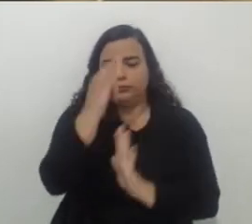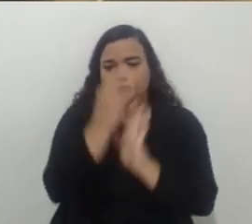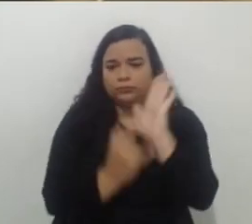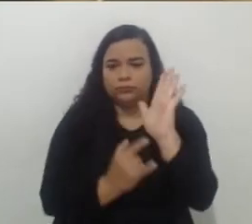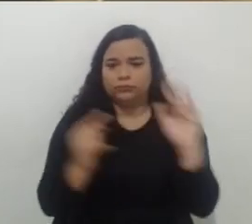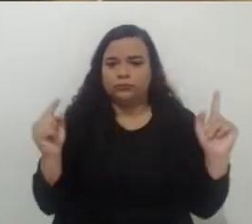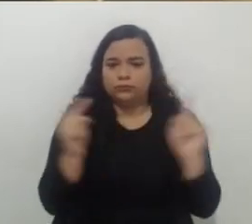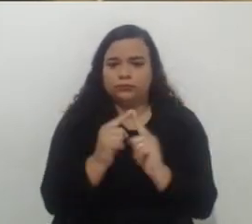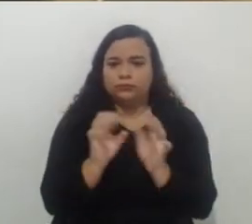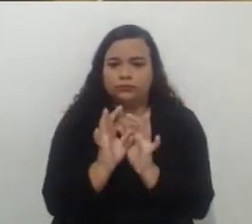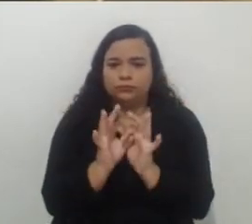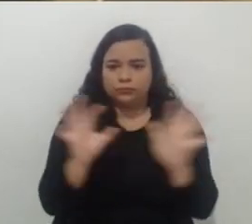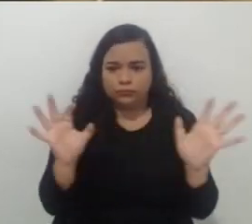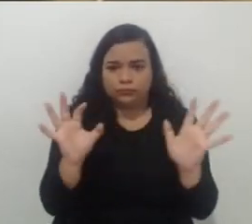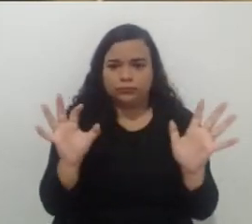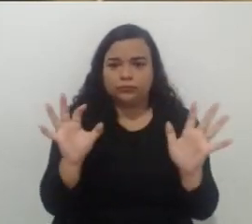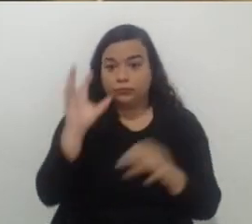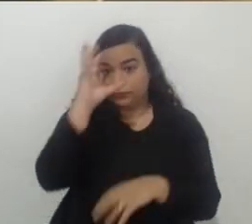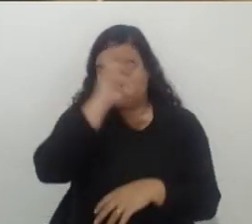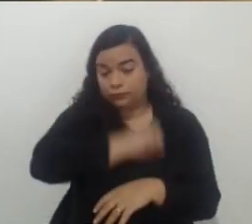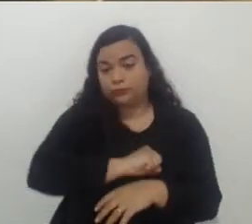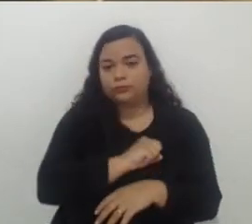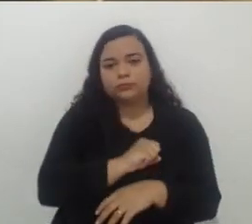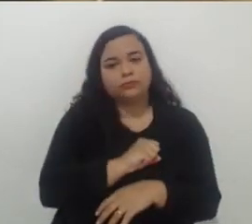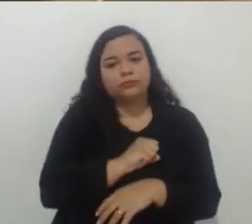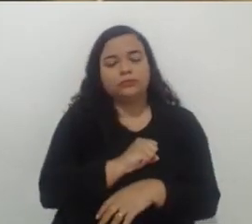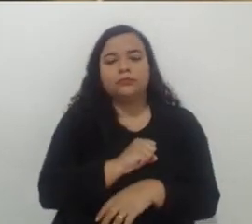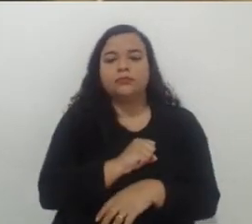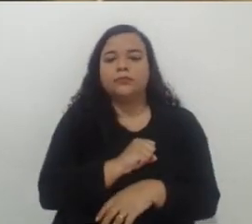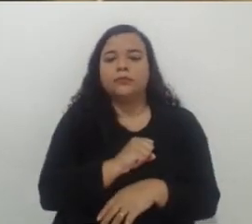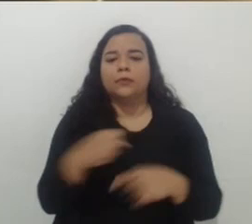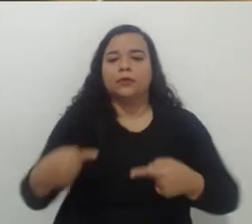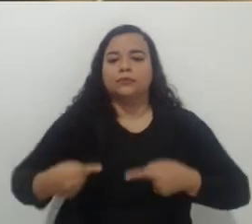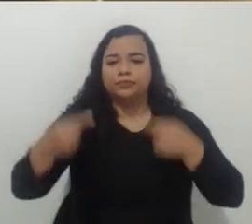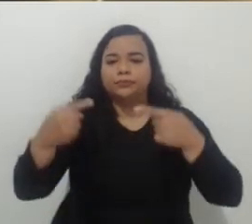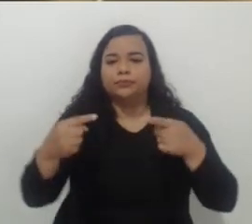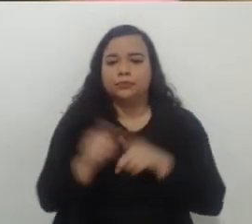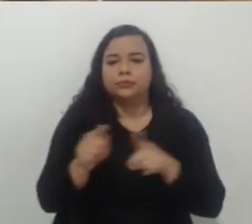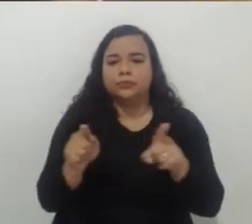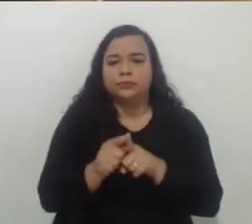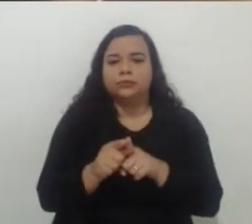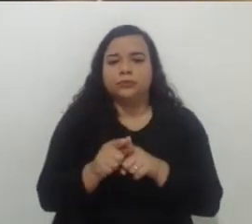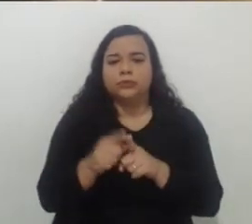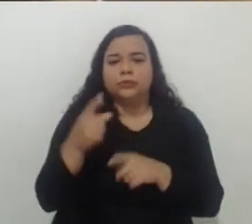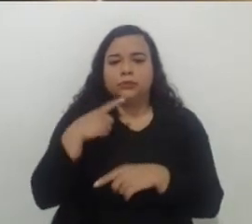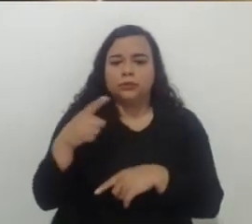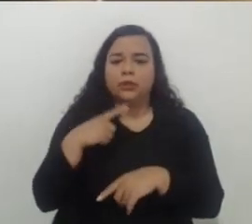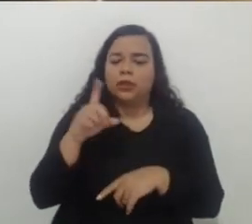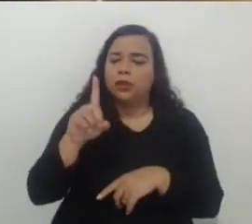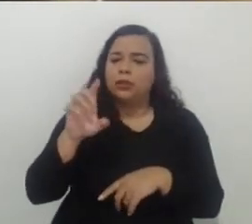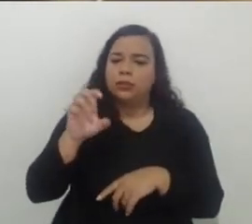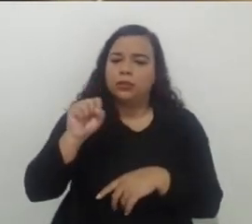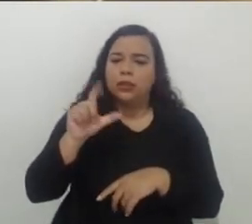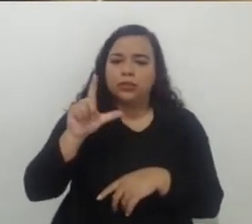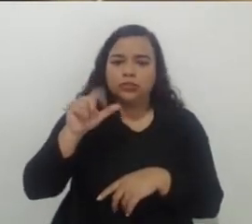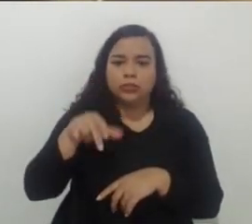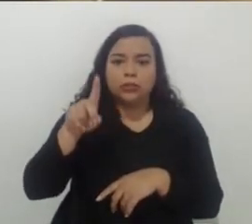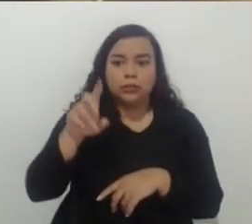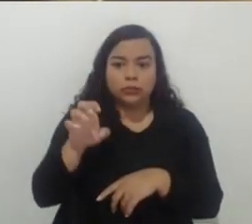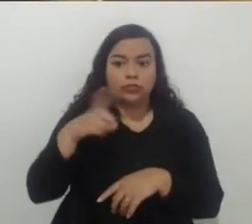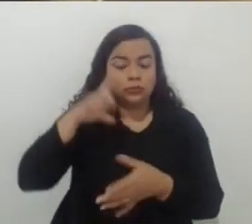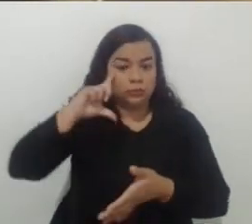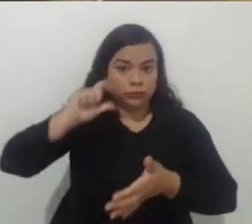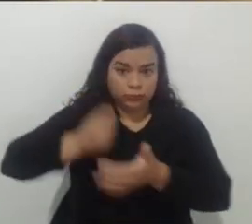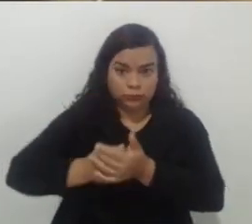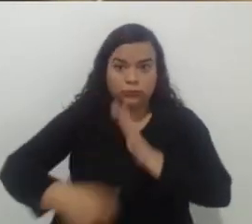a exata compreensão na controvérsia e o seu respectivo deslinde. Então, houve a determinação do Superior Tribunal